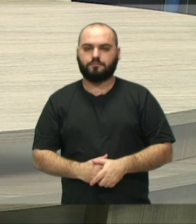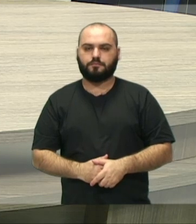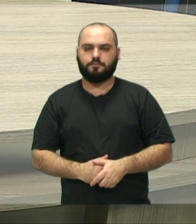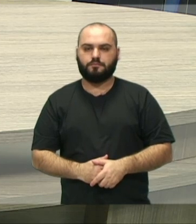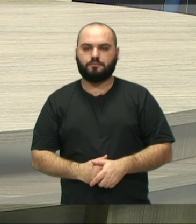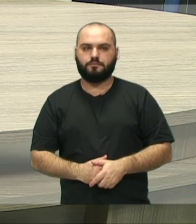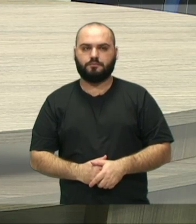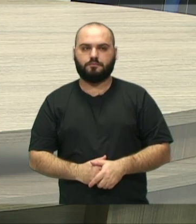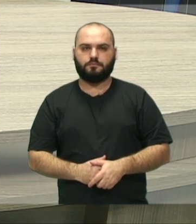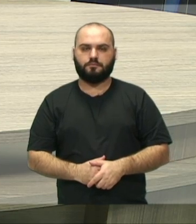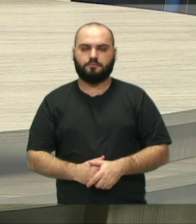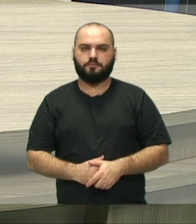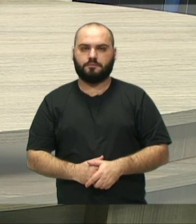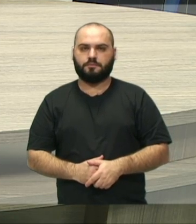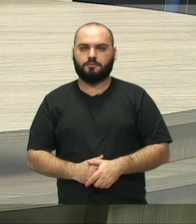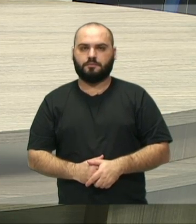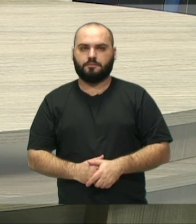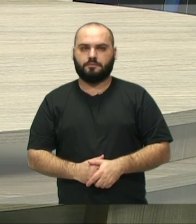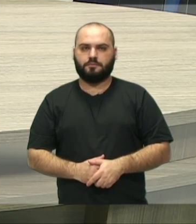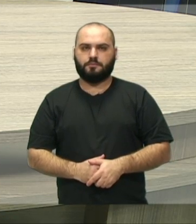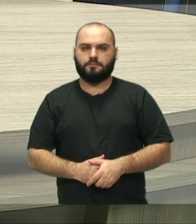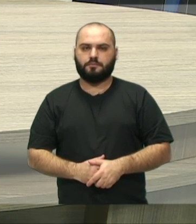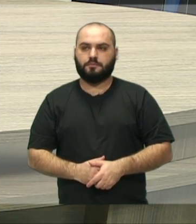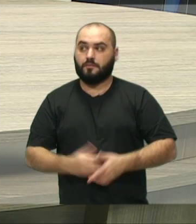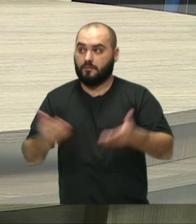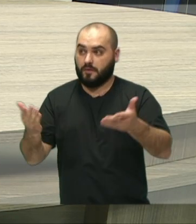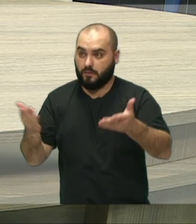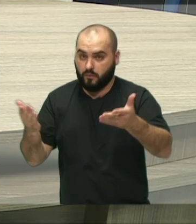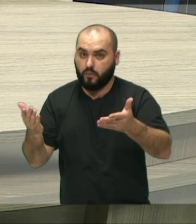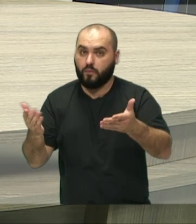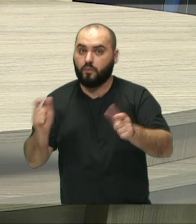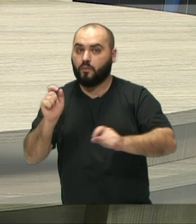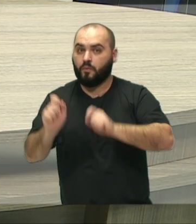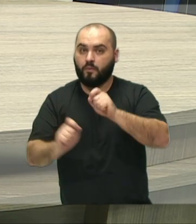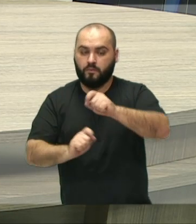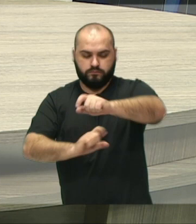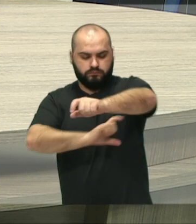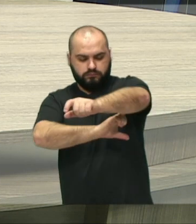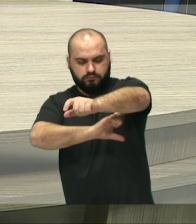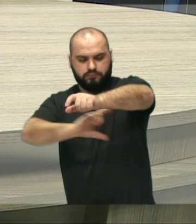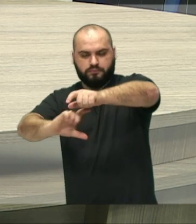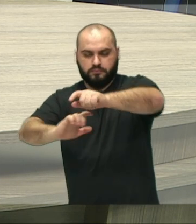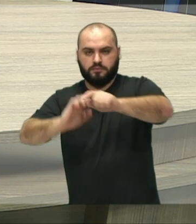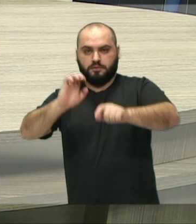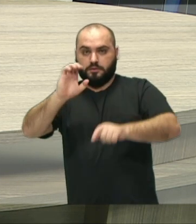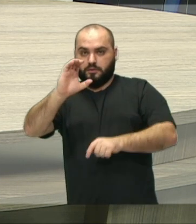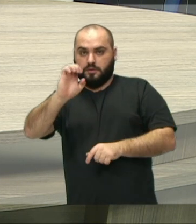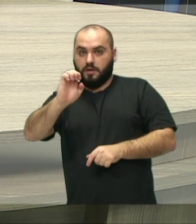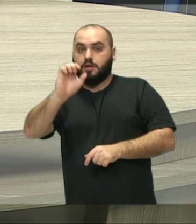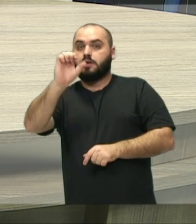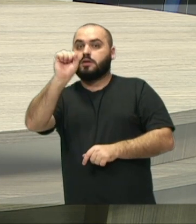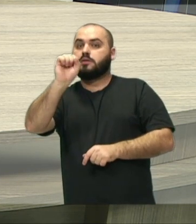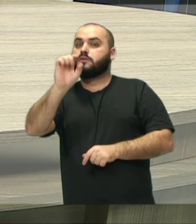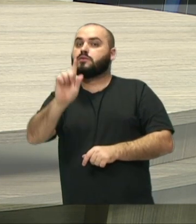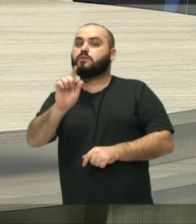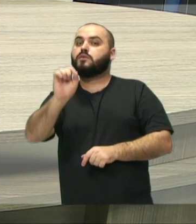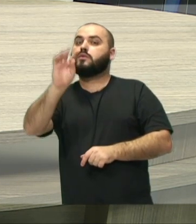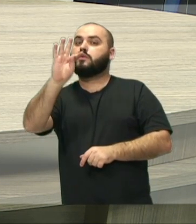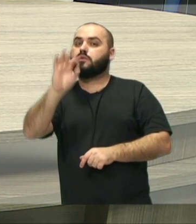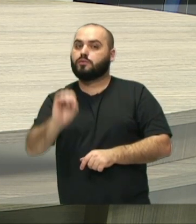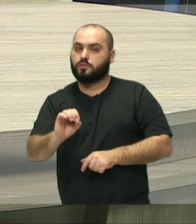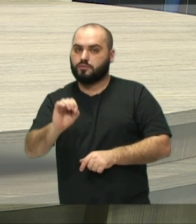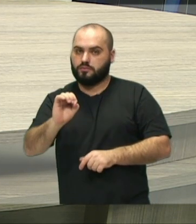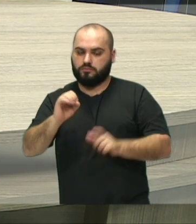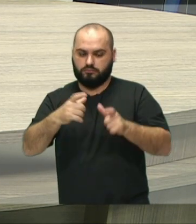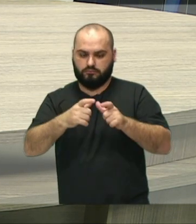E agora, assim, com esse aumento todo programado da rede coletora, como é que fica a estação